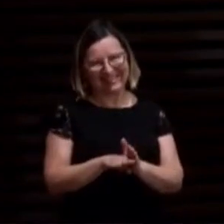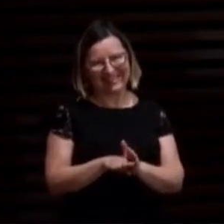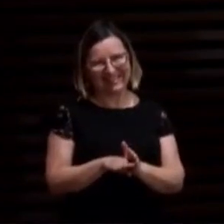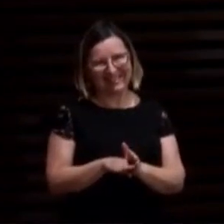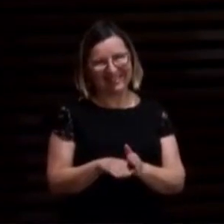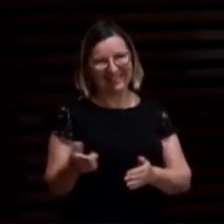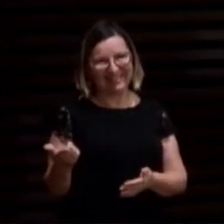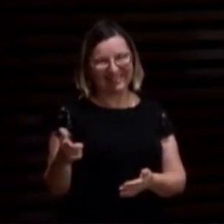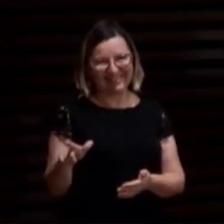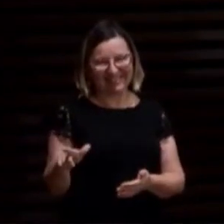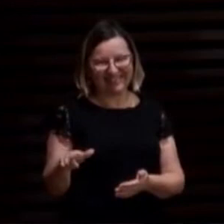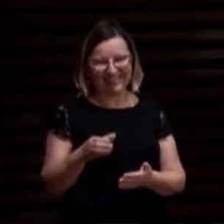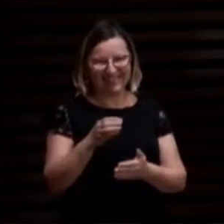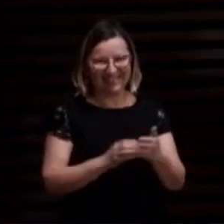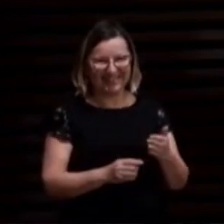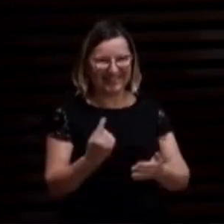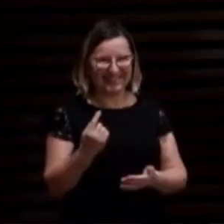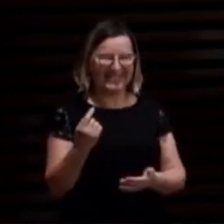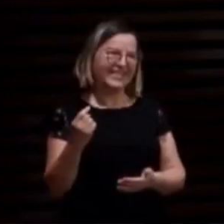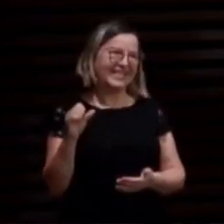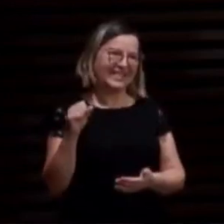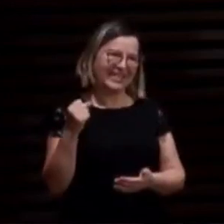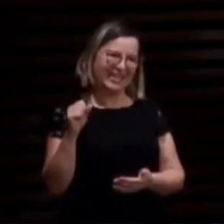mais uma vez ao capítulo 18,